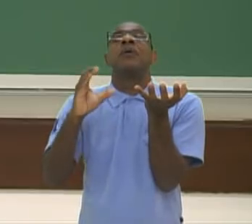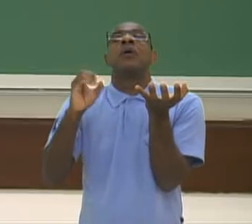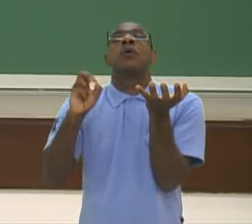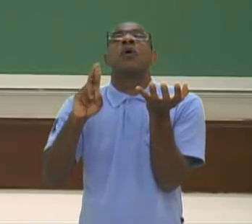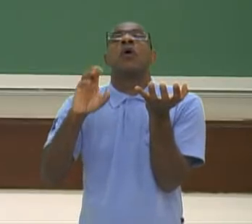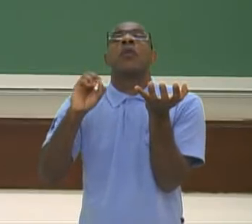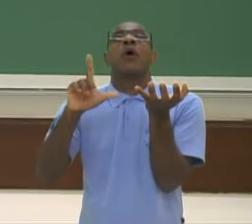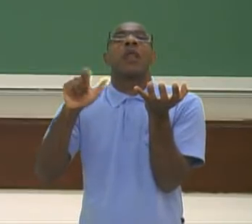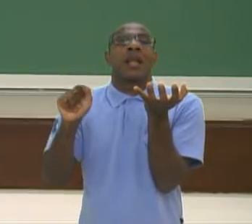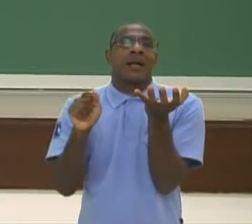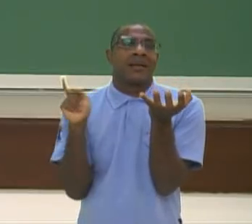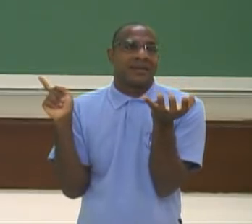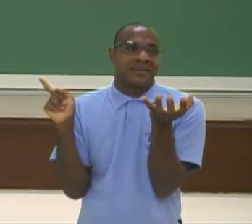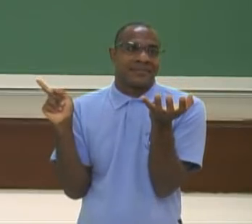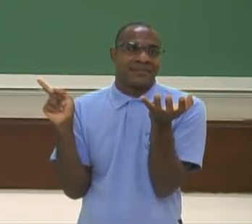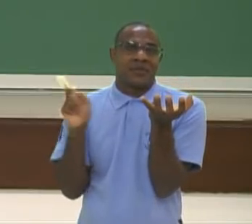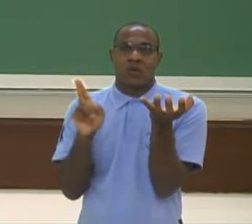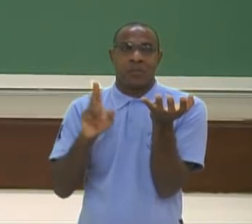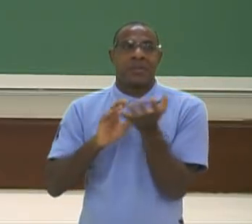carro Corolla.